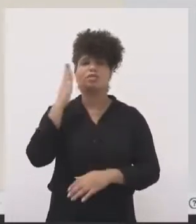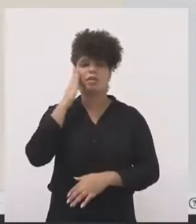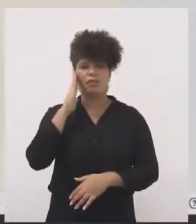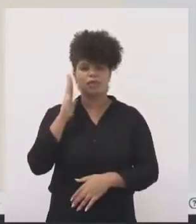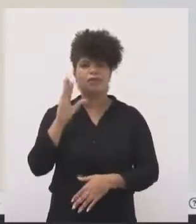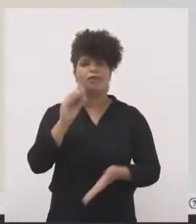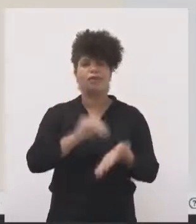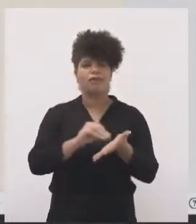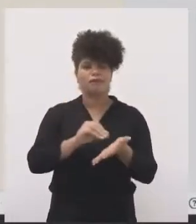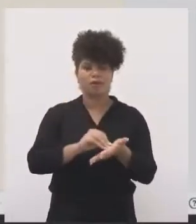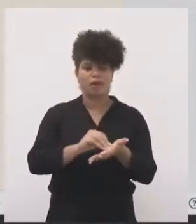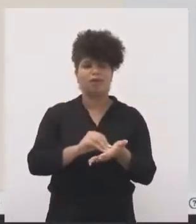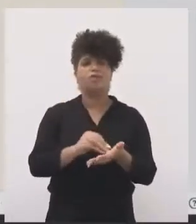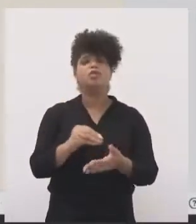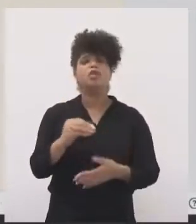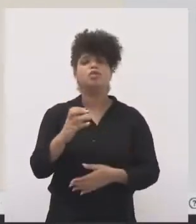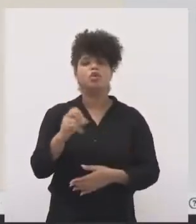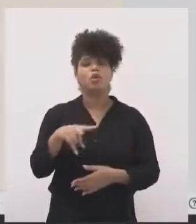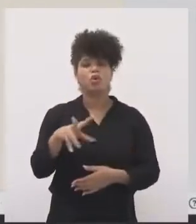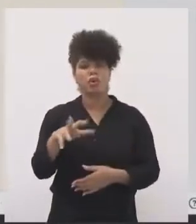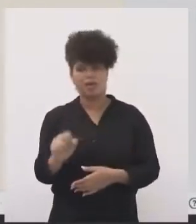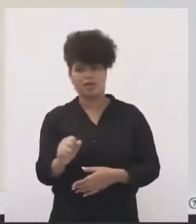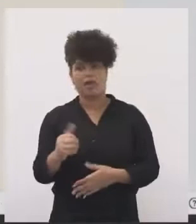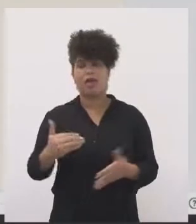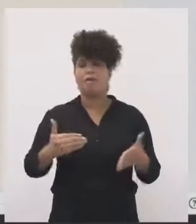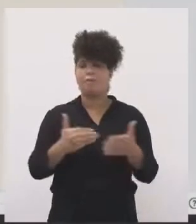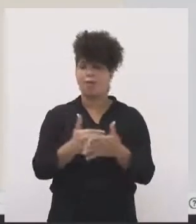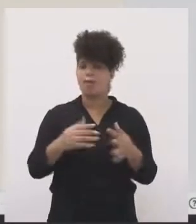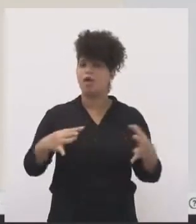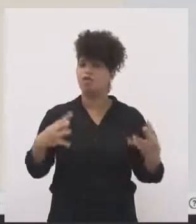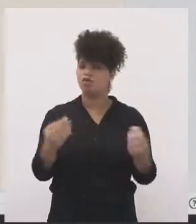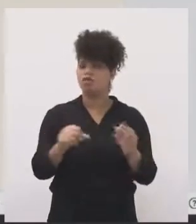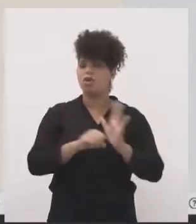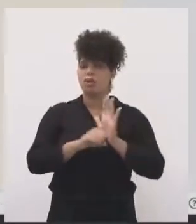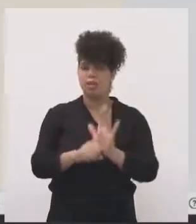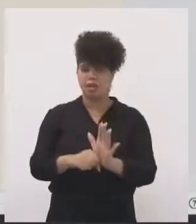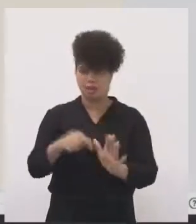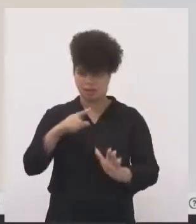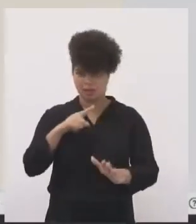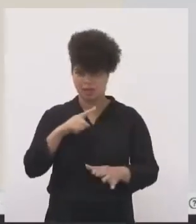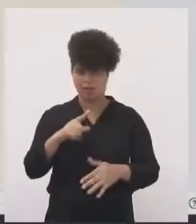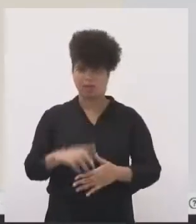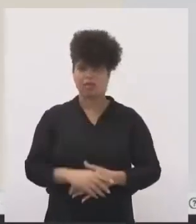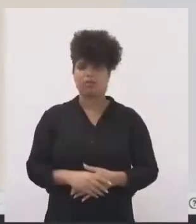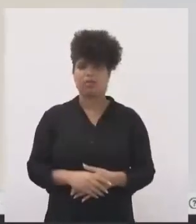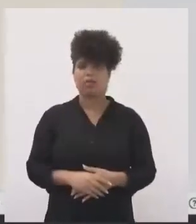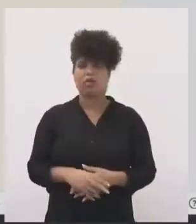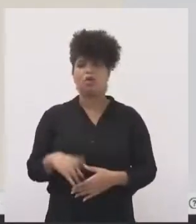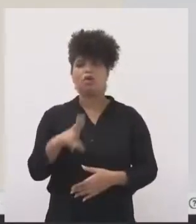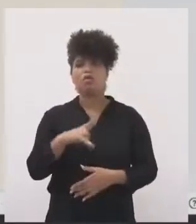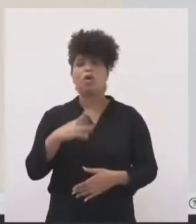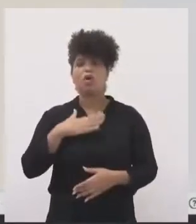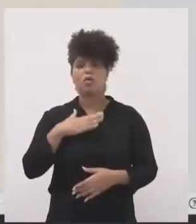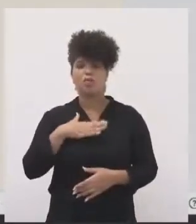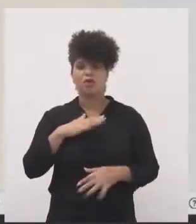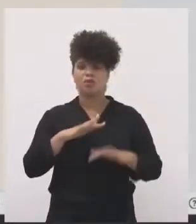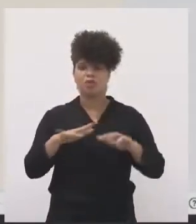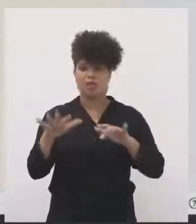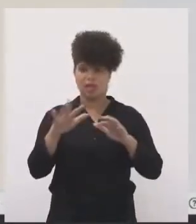falta no Canva, então em breve a gente vai ter todos esses símbolos. Então eu poderia, por exemplo, colocar aqui usando o meu teclado,